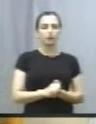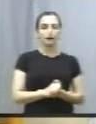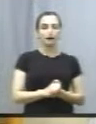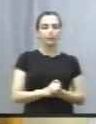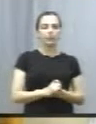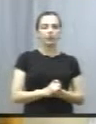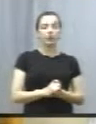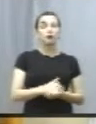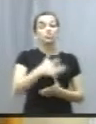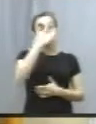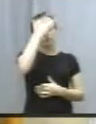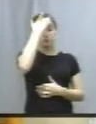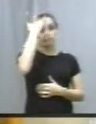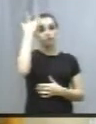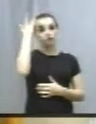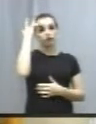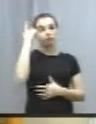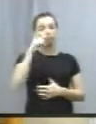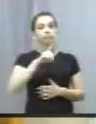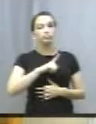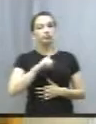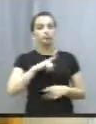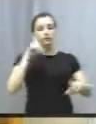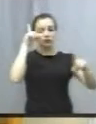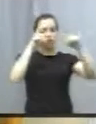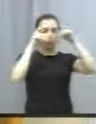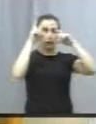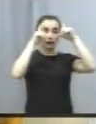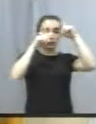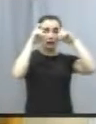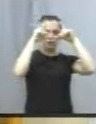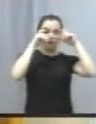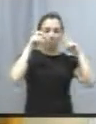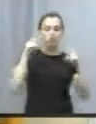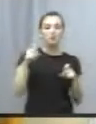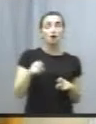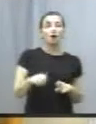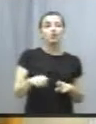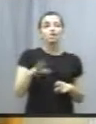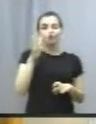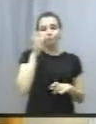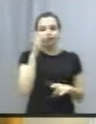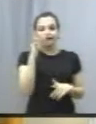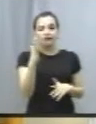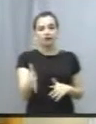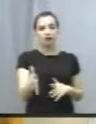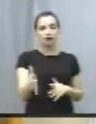Então, tem pessoas que têm uma dificuldade imensa em serem criticadas.